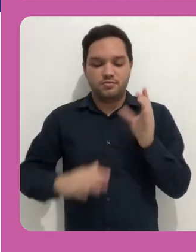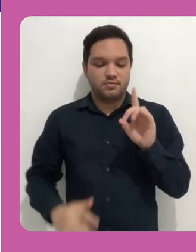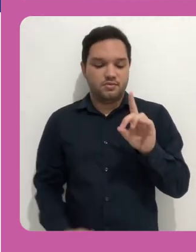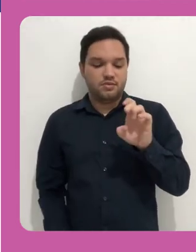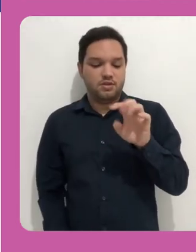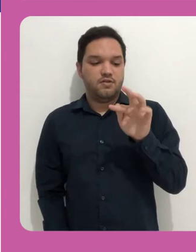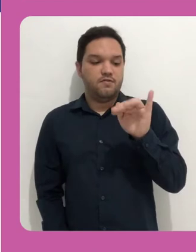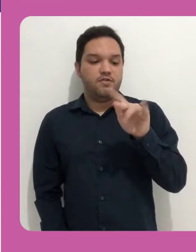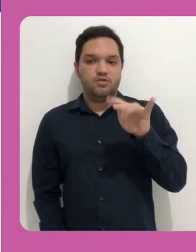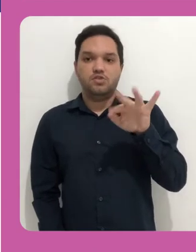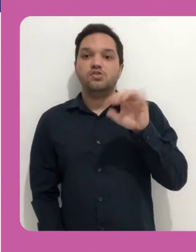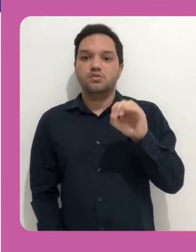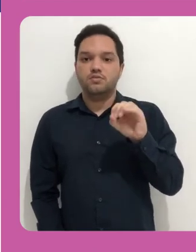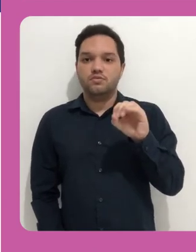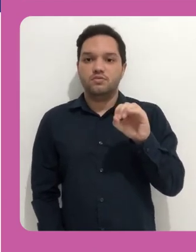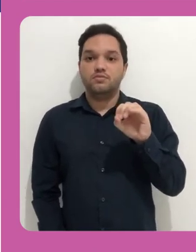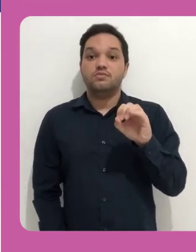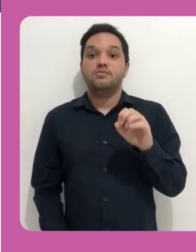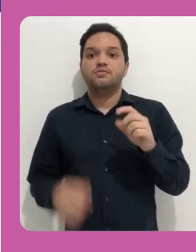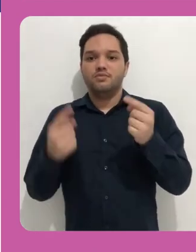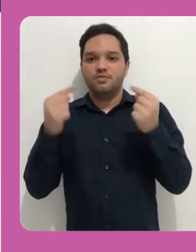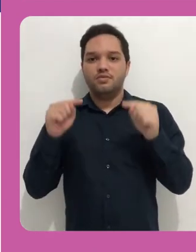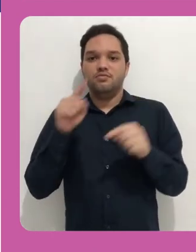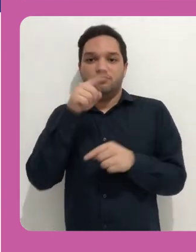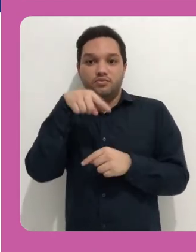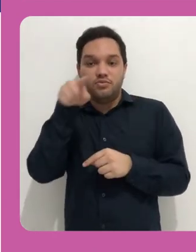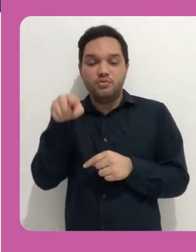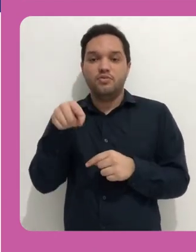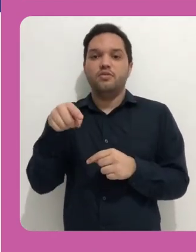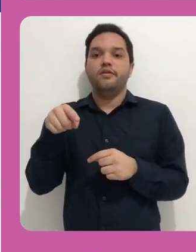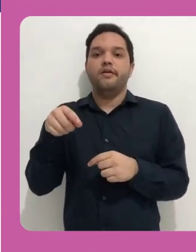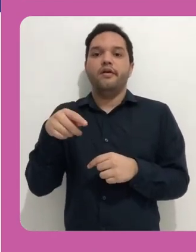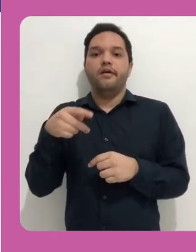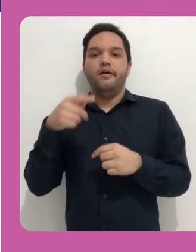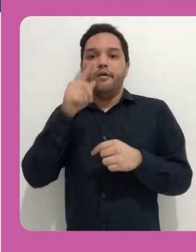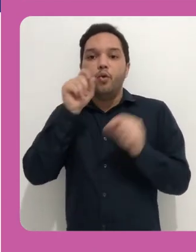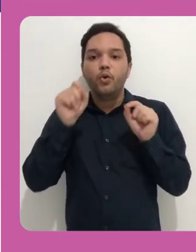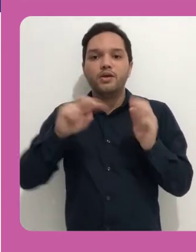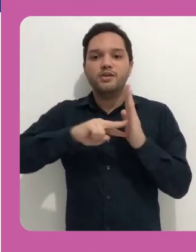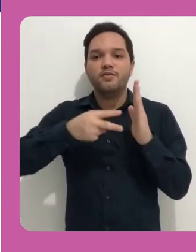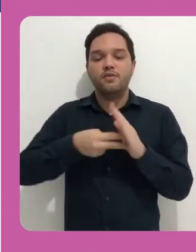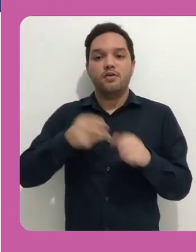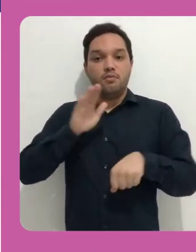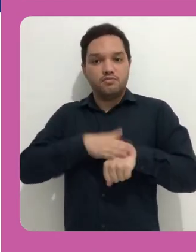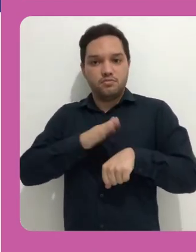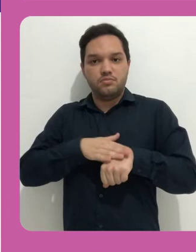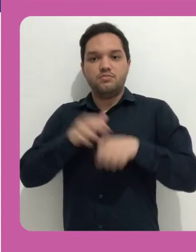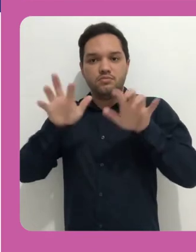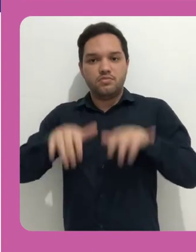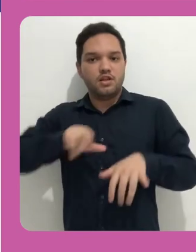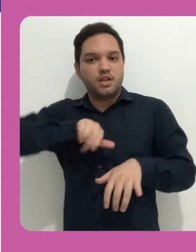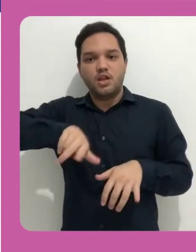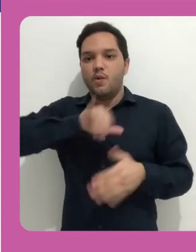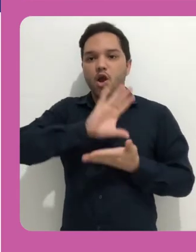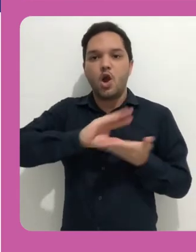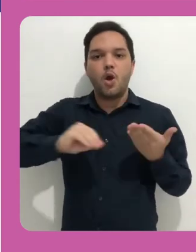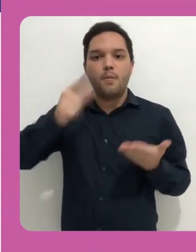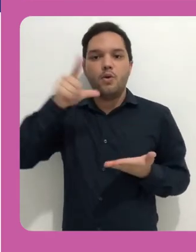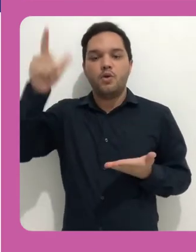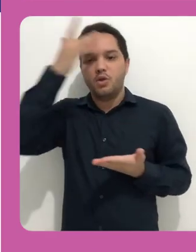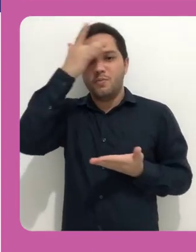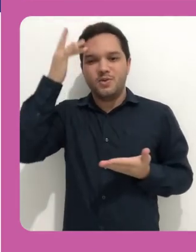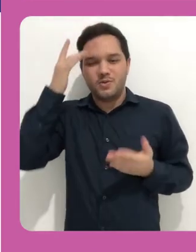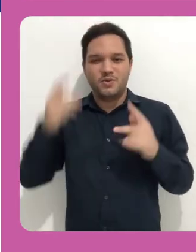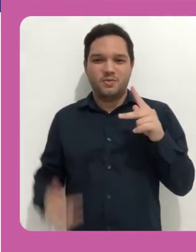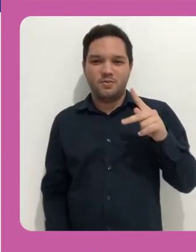aparece aquela opção, ó, de declarar que não foi um plágio. Certo? Então, para declarar que não foi um plágio, ele precisa clicar ali. Se